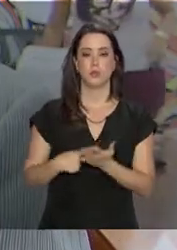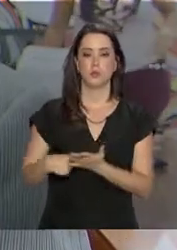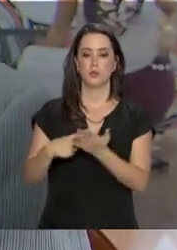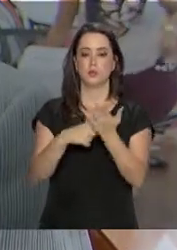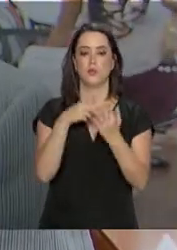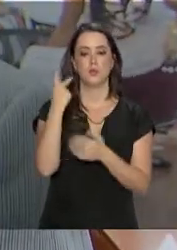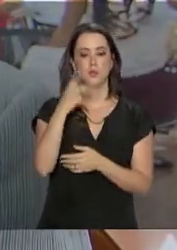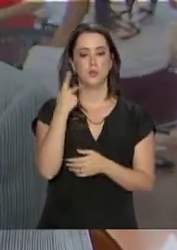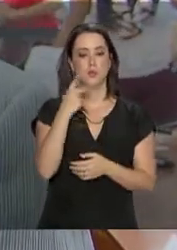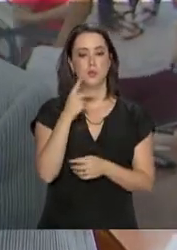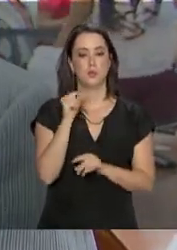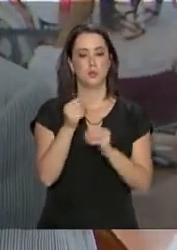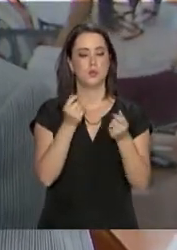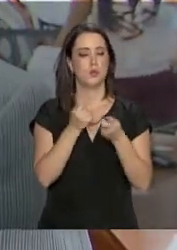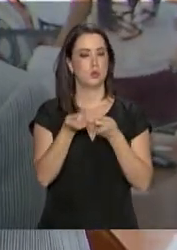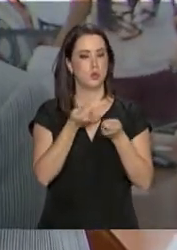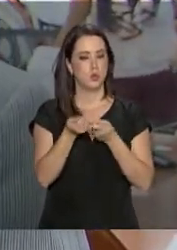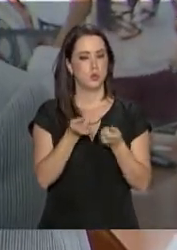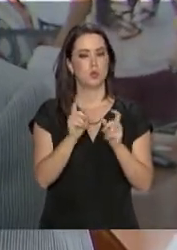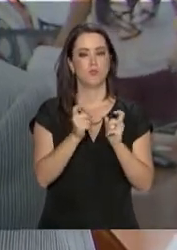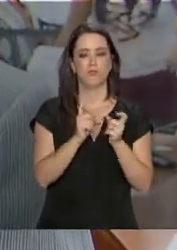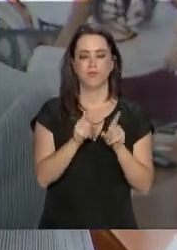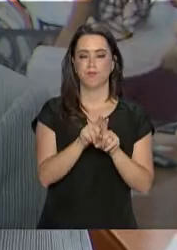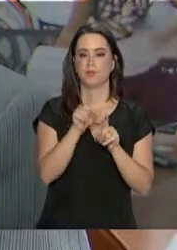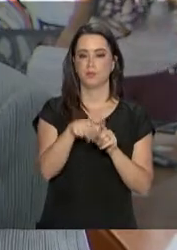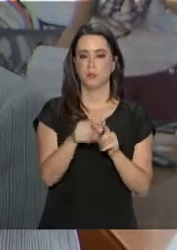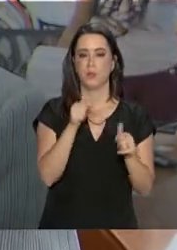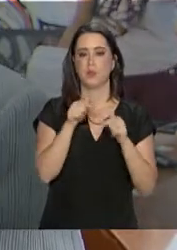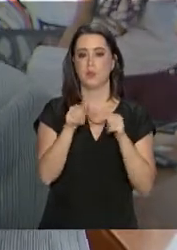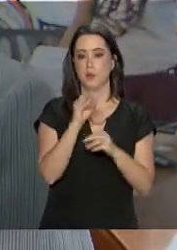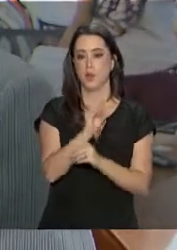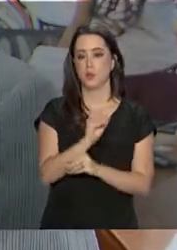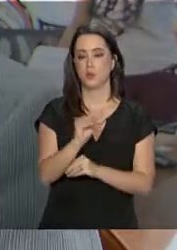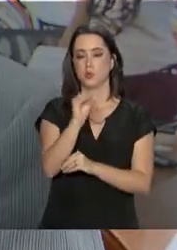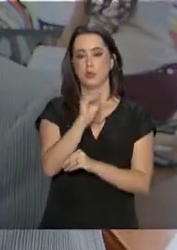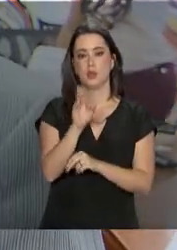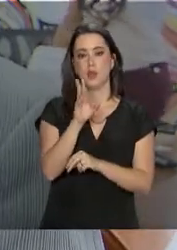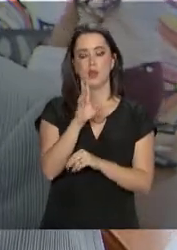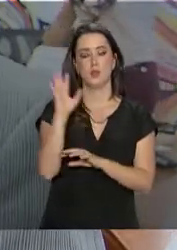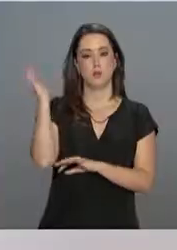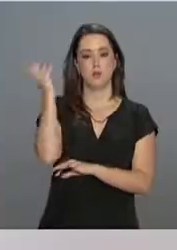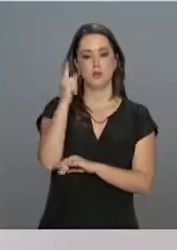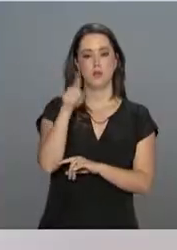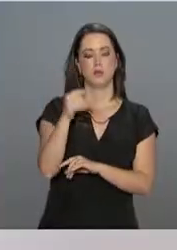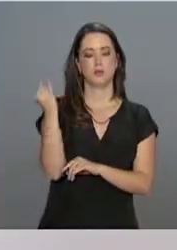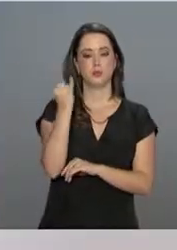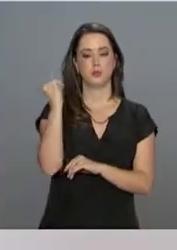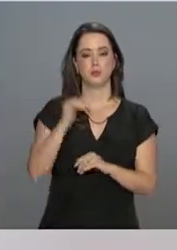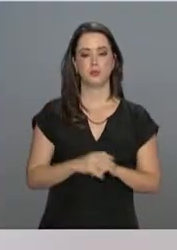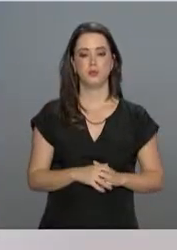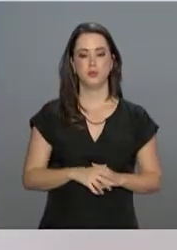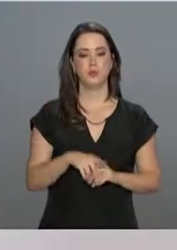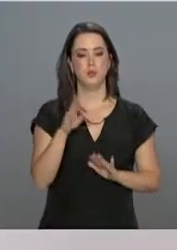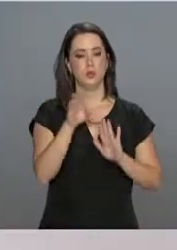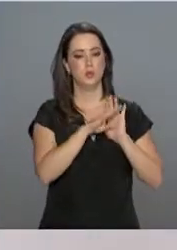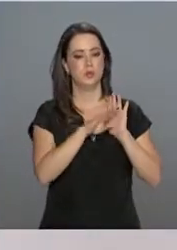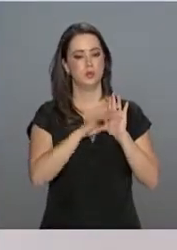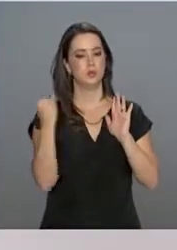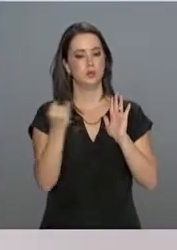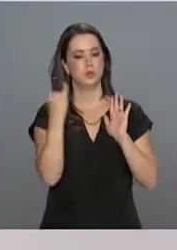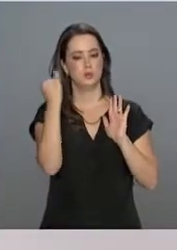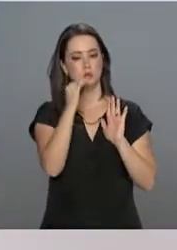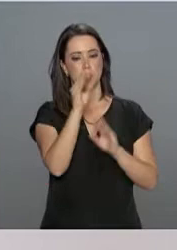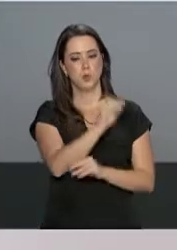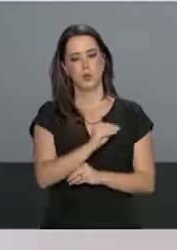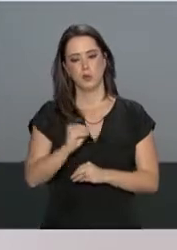de políticas de gestão de uma maneira geral, as ações de proteção ambiental, que são extremamente importantes. O projeto é de grande importância para